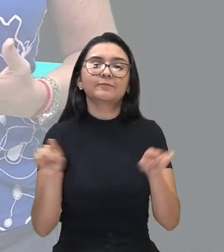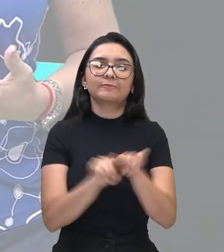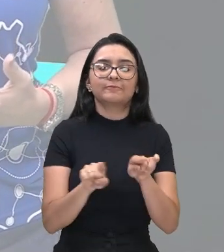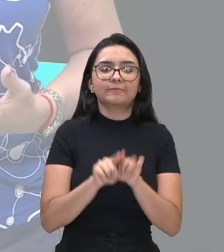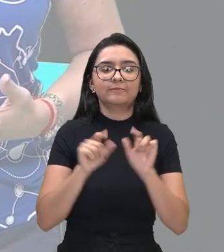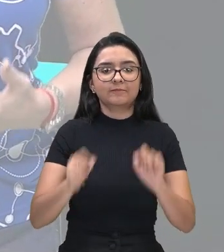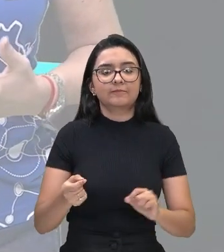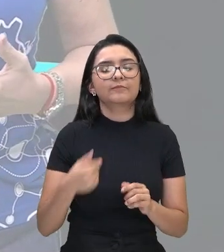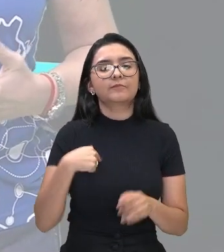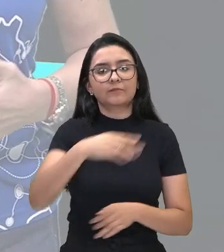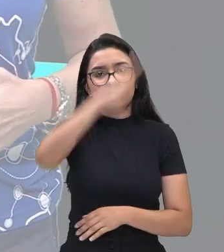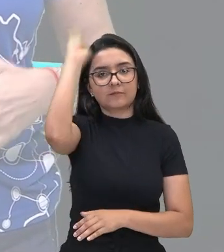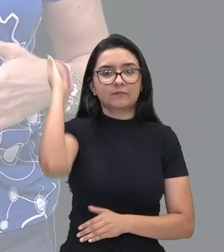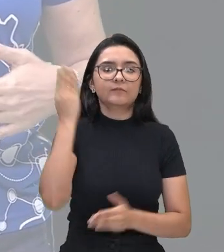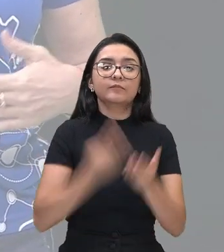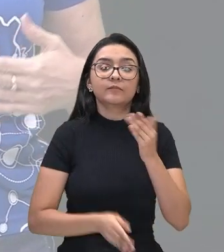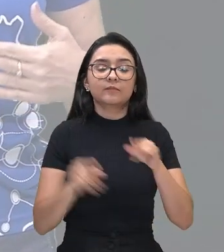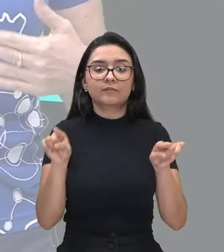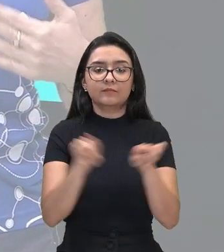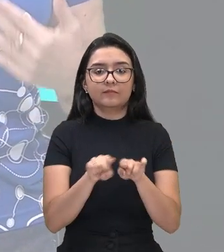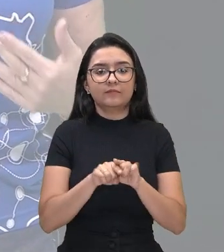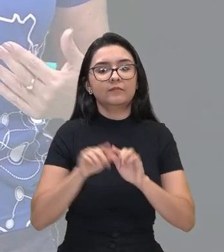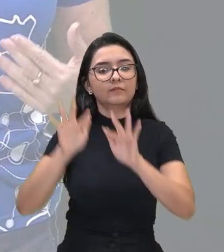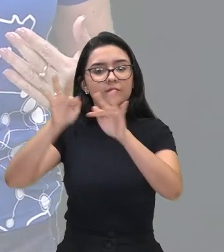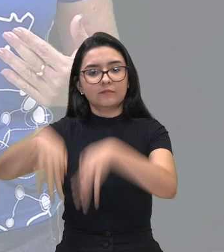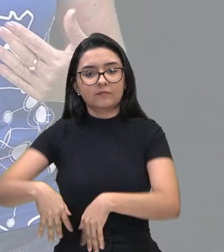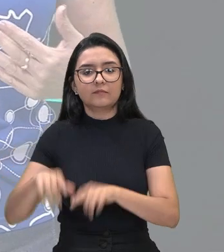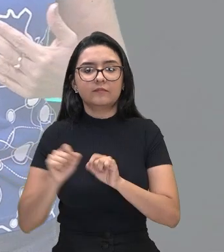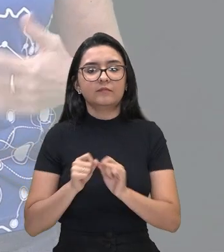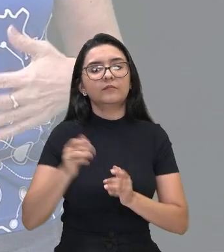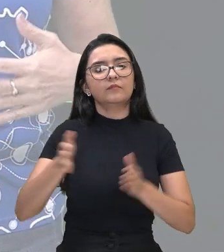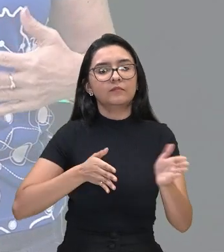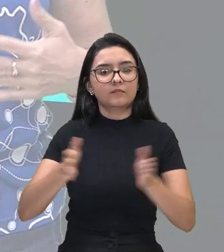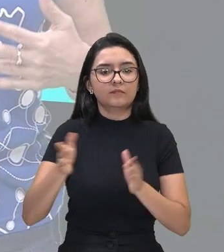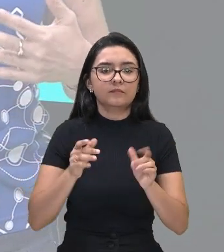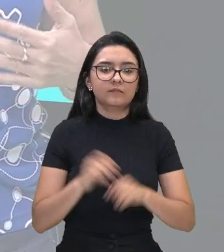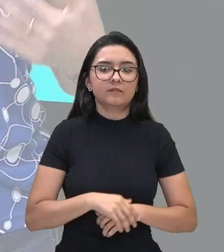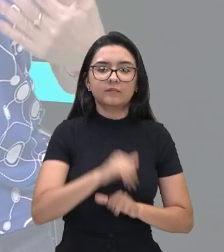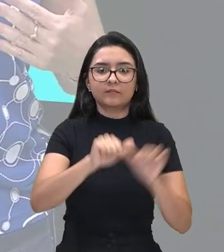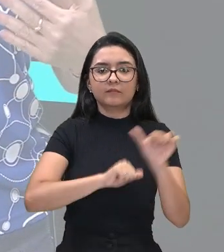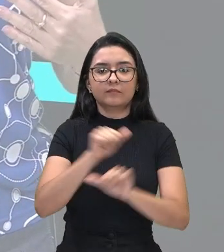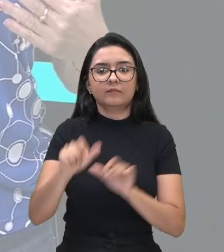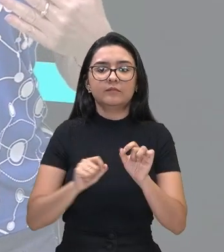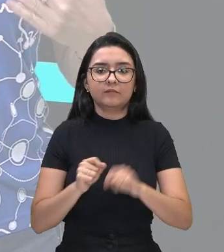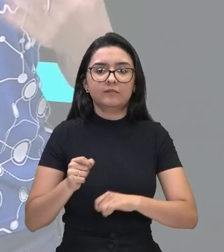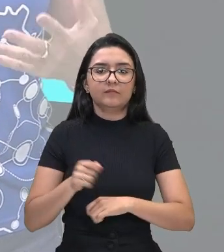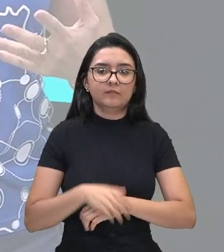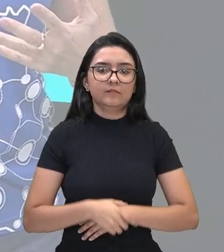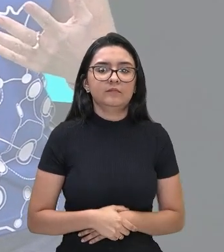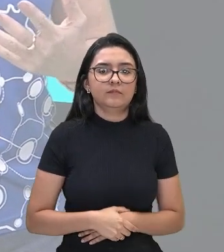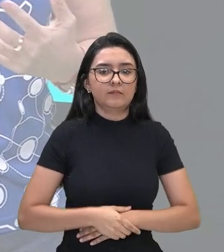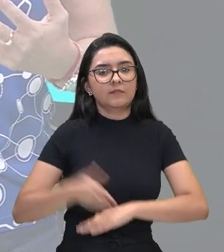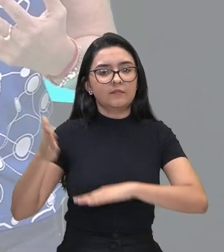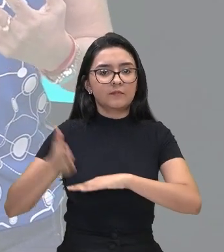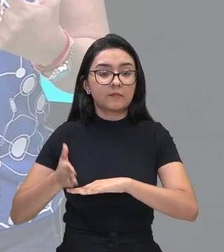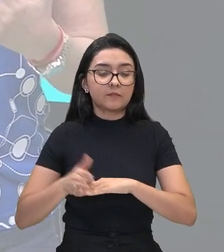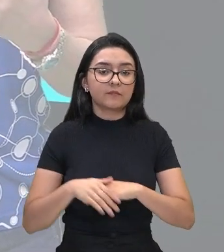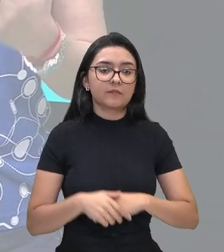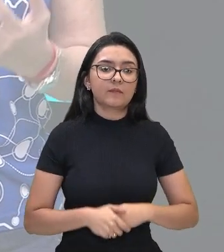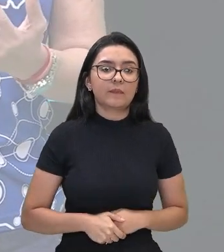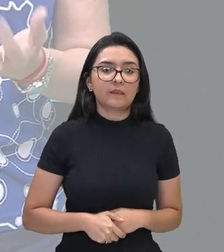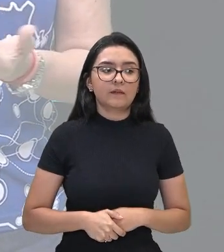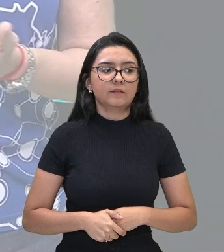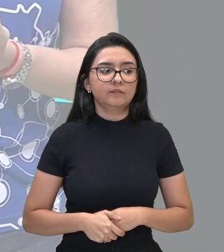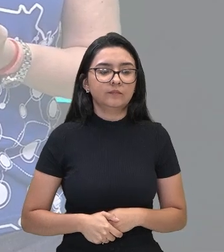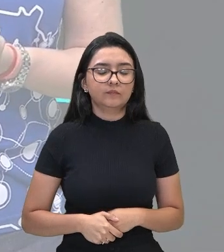do Império Romano do Ocidente e termina durante a transição para a Idade Moderna.